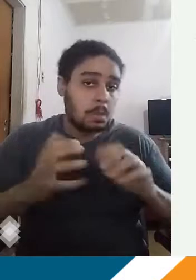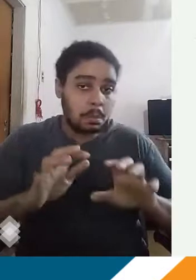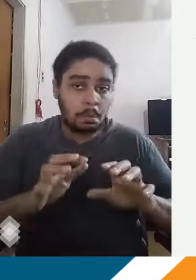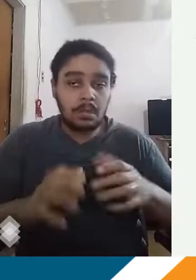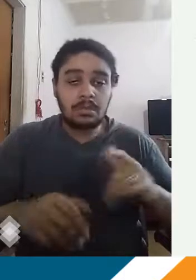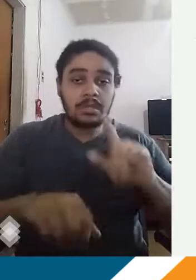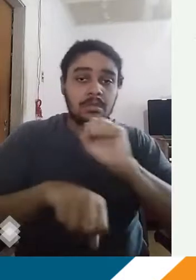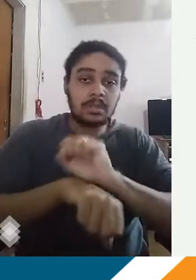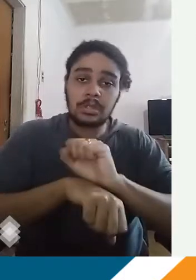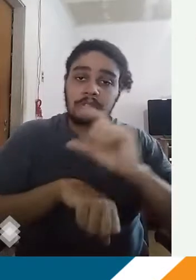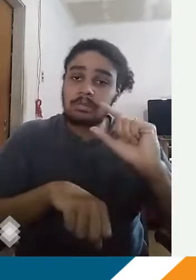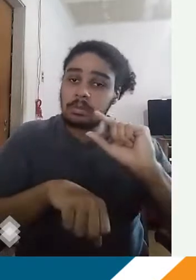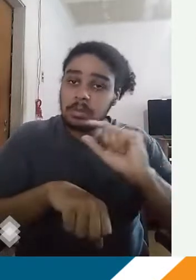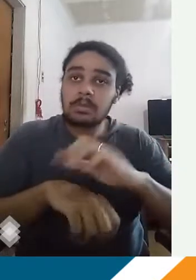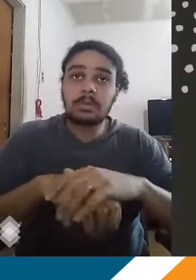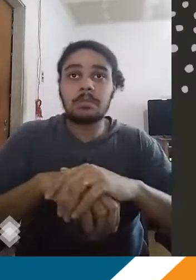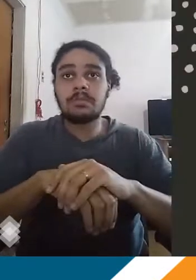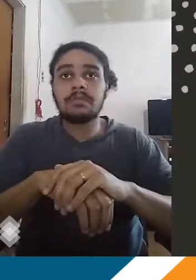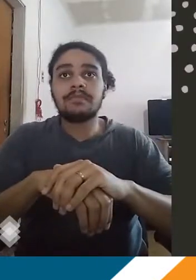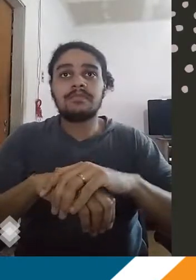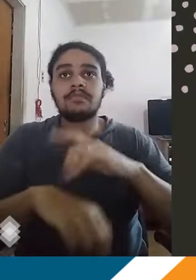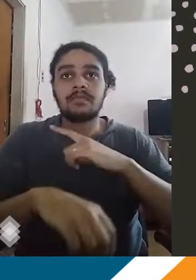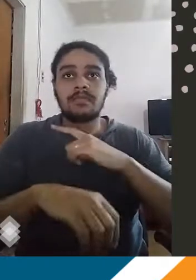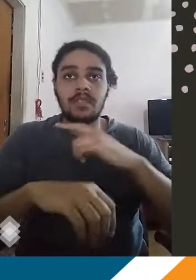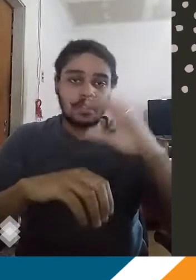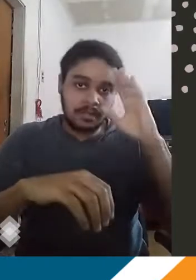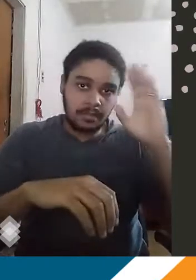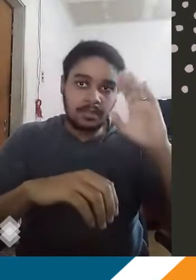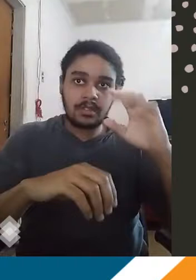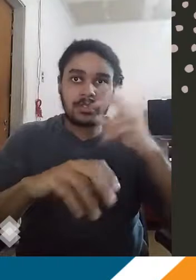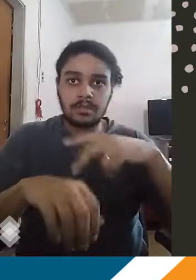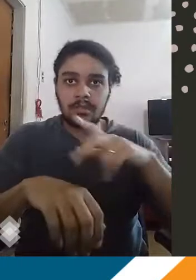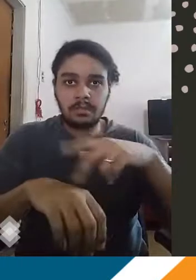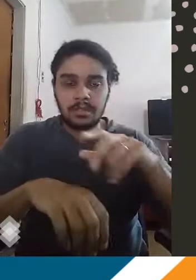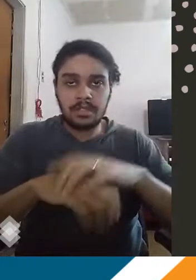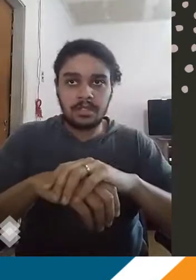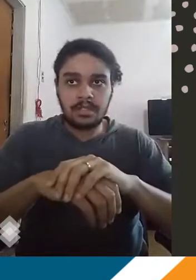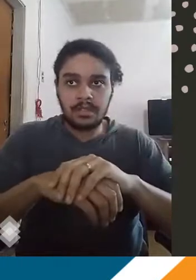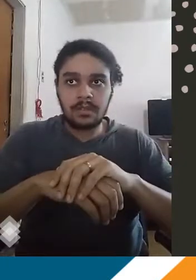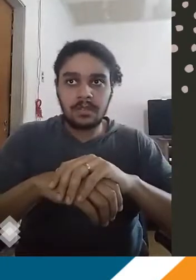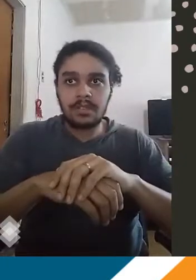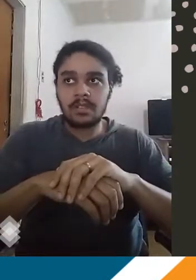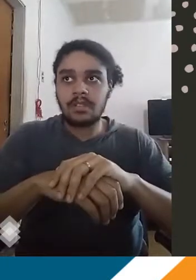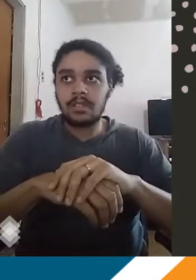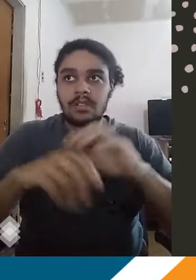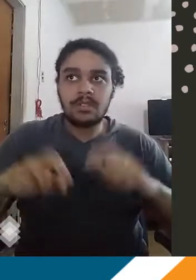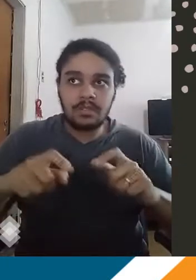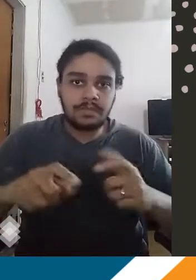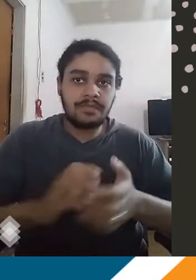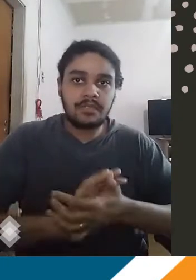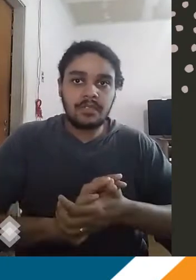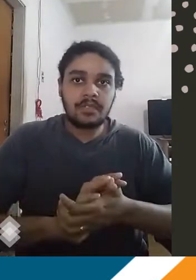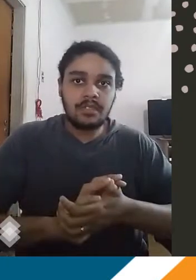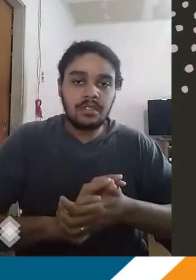compulsória, migração definitiva e migração temporária. Teremos as principais modalidades de migração executadas dentro do país, como o êxodo rural, a saída em